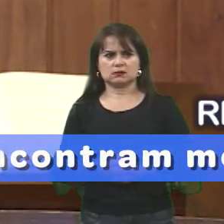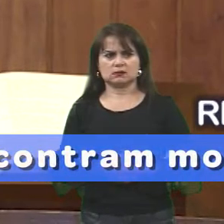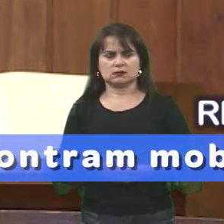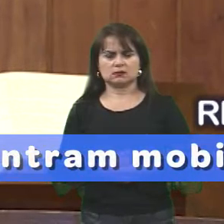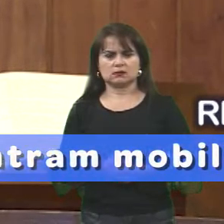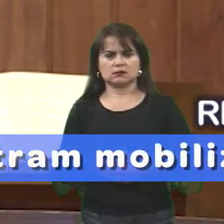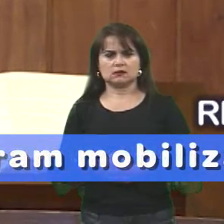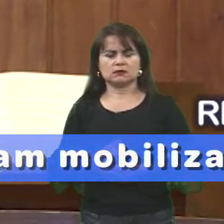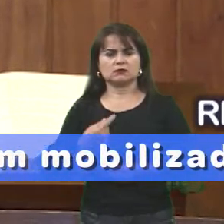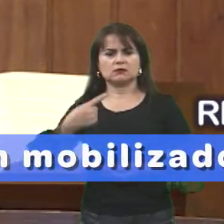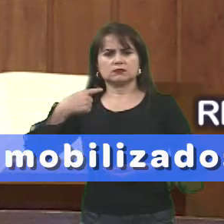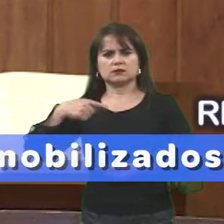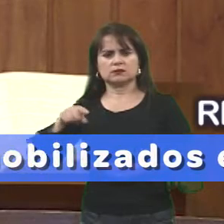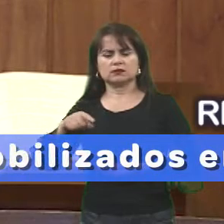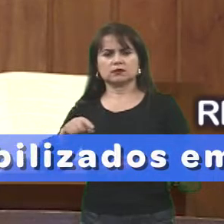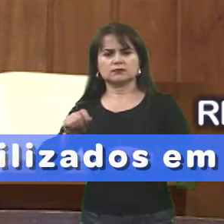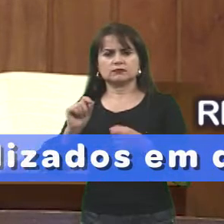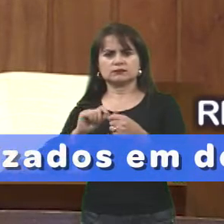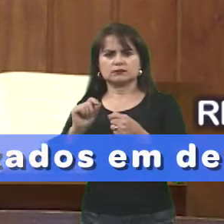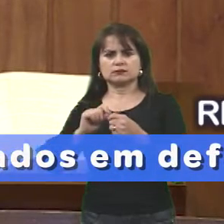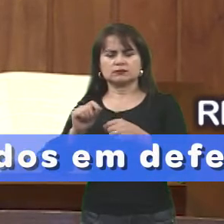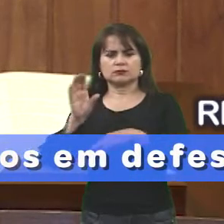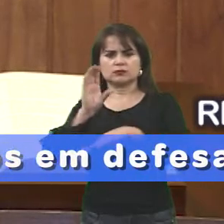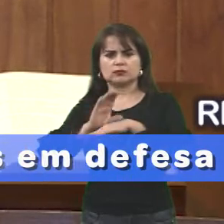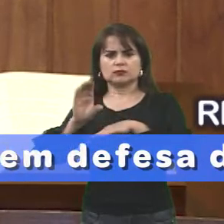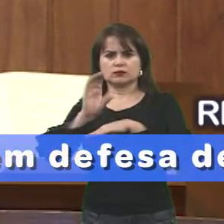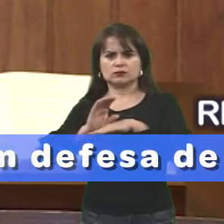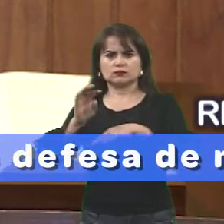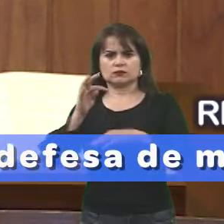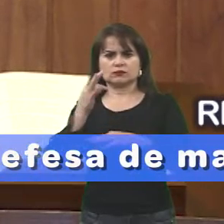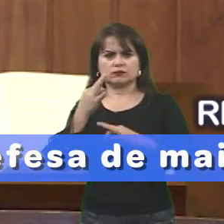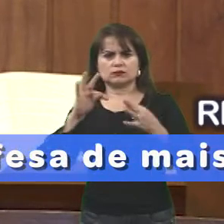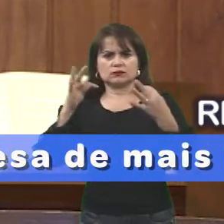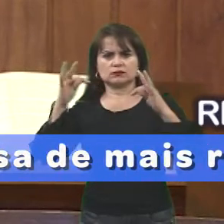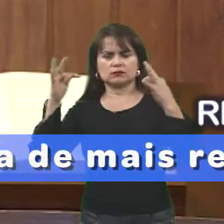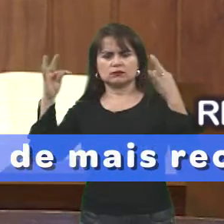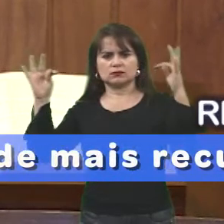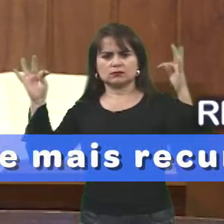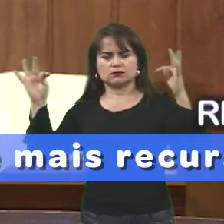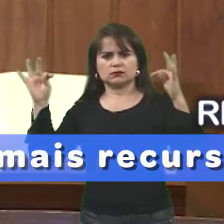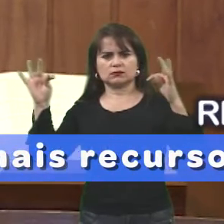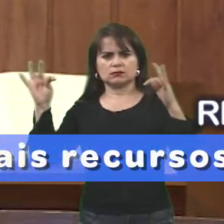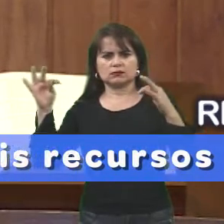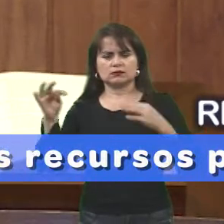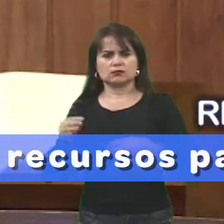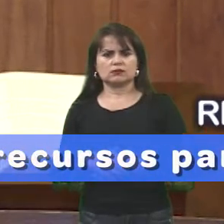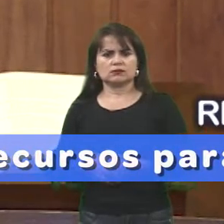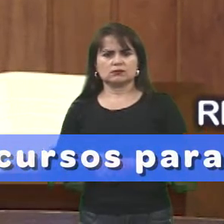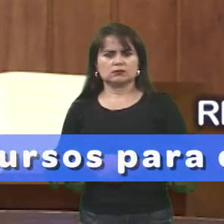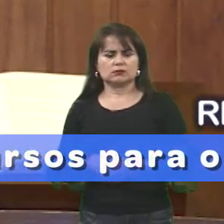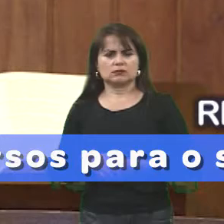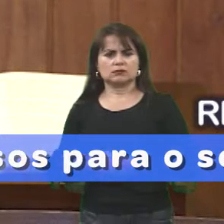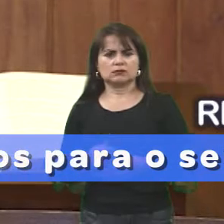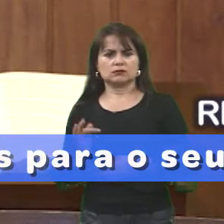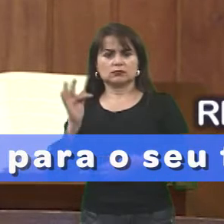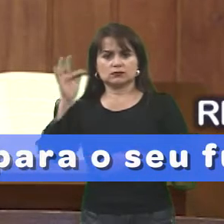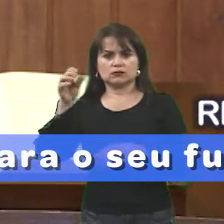curso técnico, sobretudo o curso técnico, para a sua formação. Por